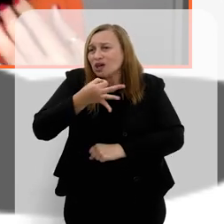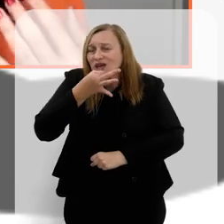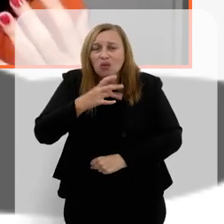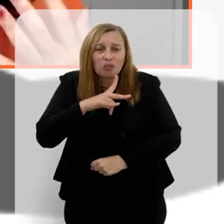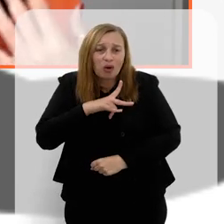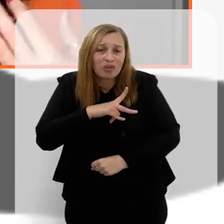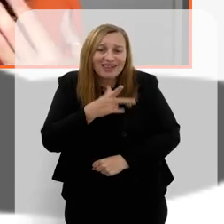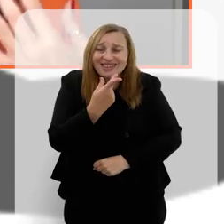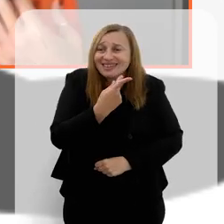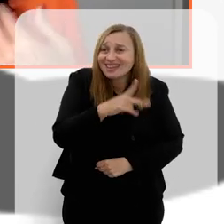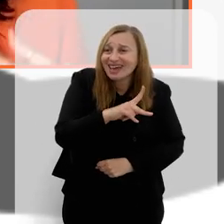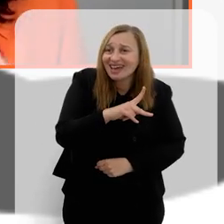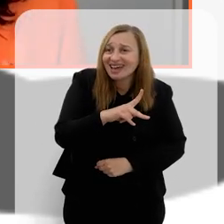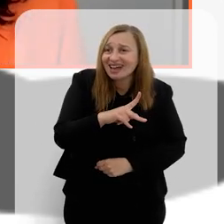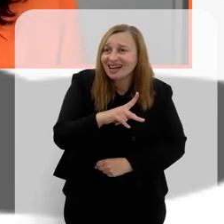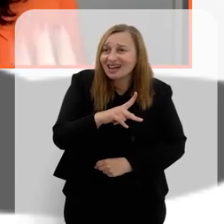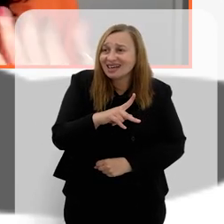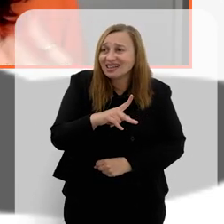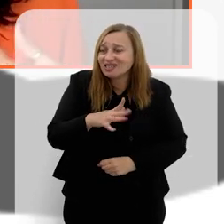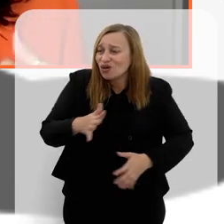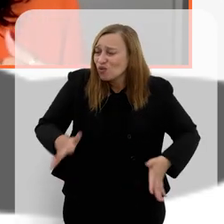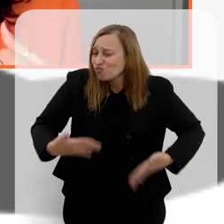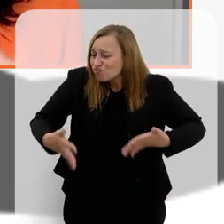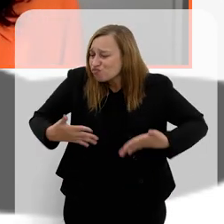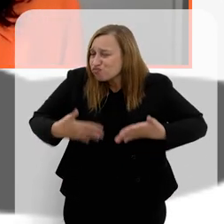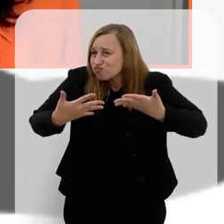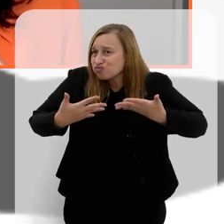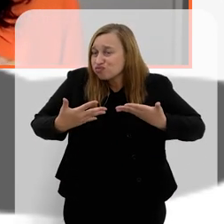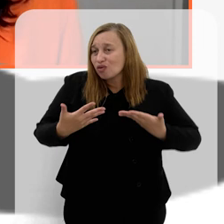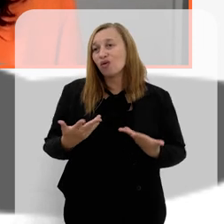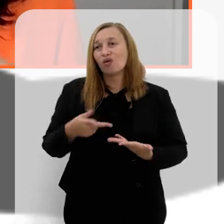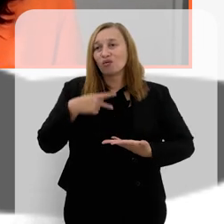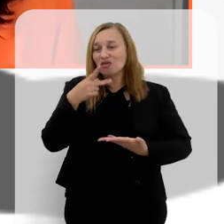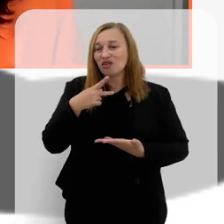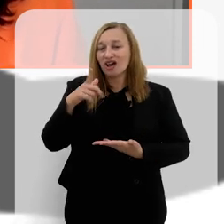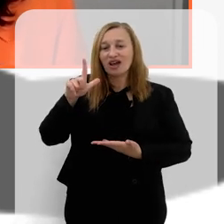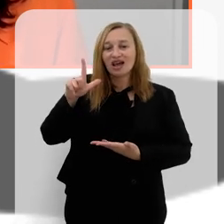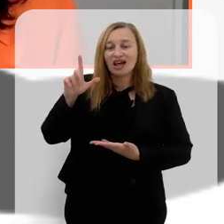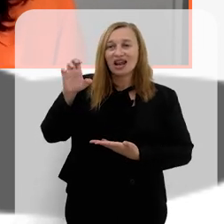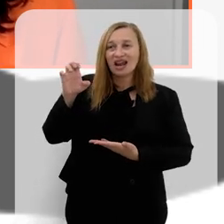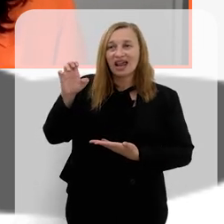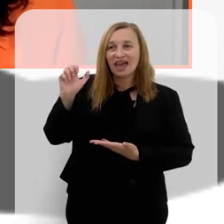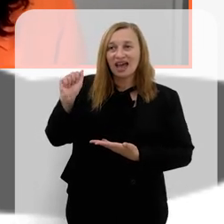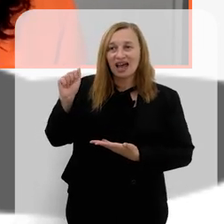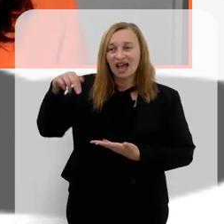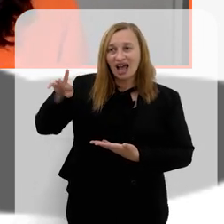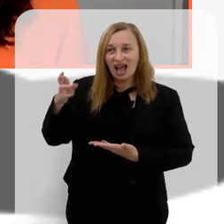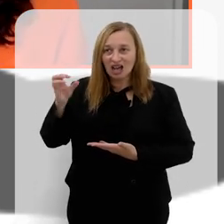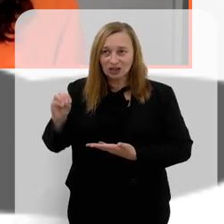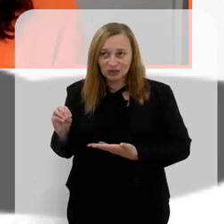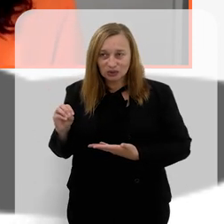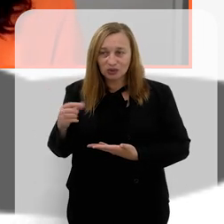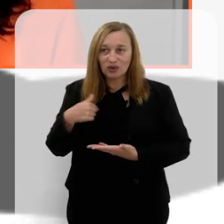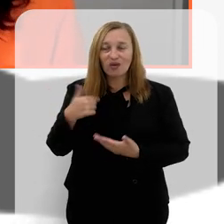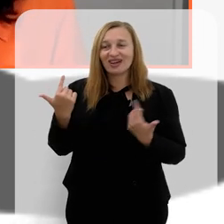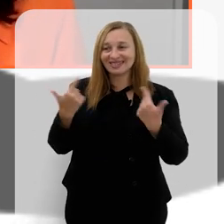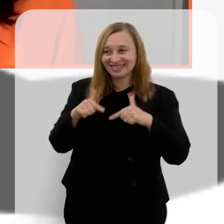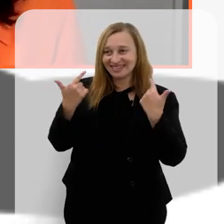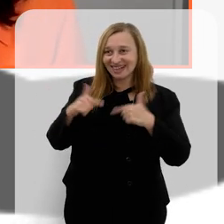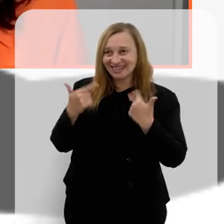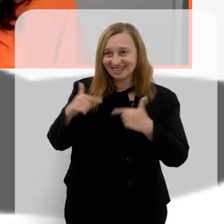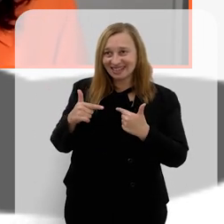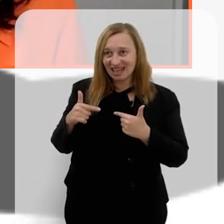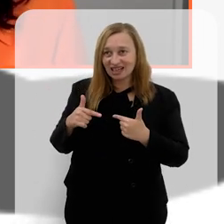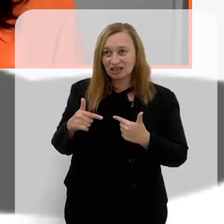as opiniões delas, isso vai gerando uma autoestima. E como diz o Leandro Carnal, que eu acho muito